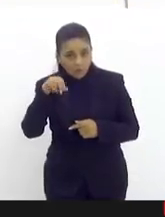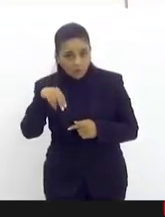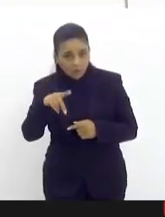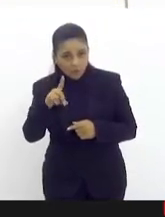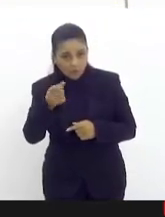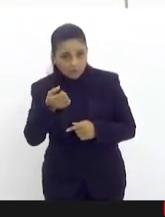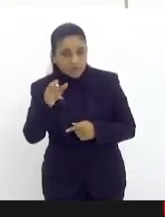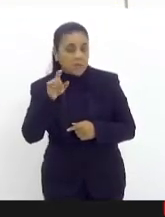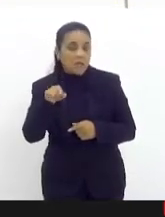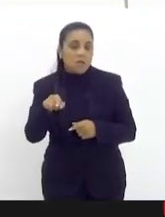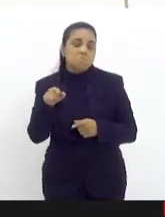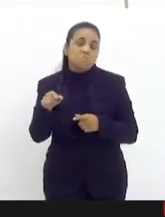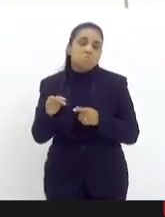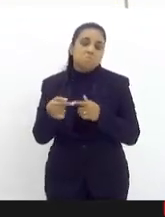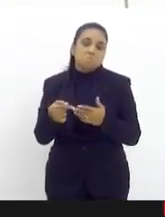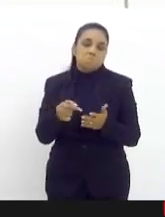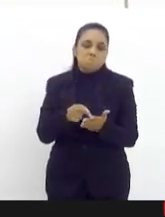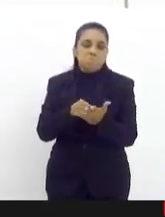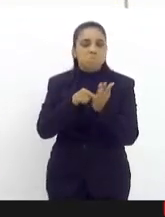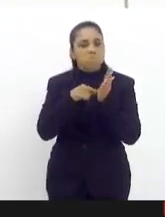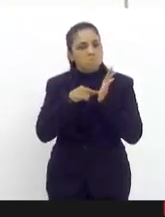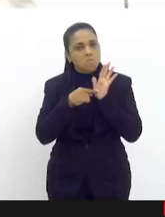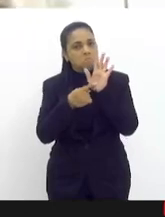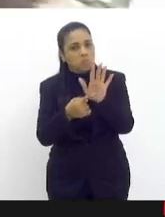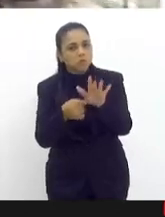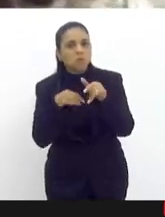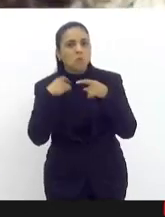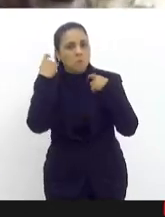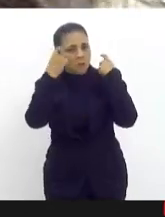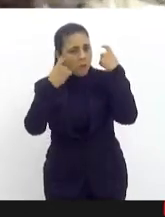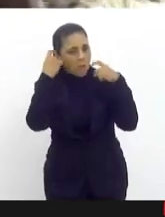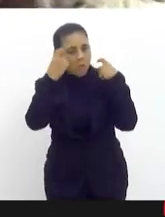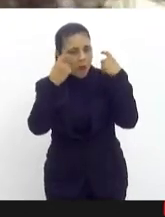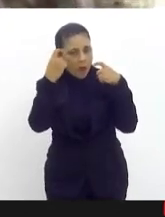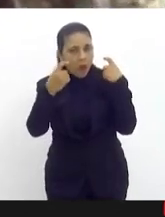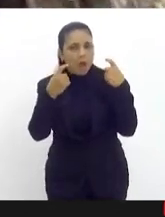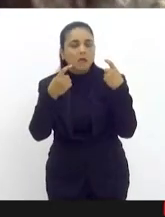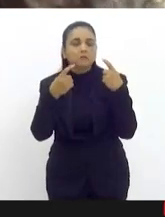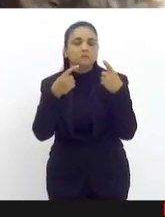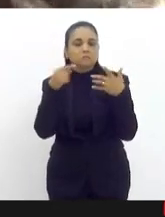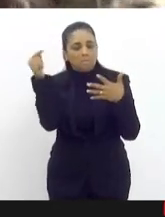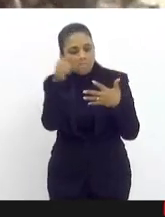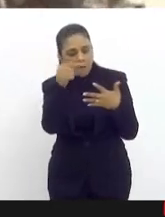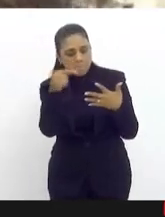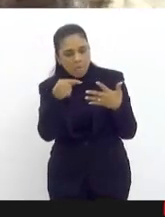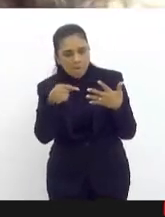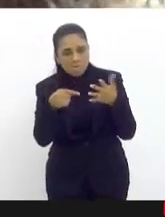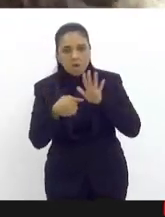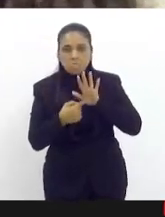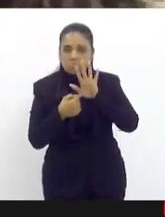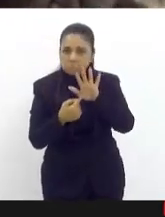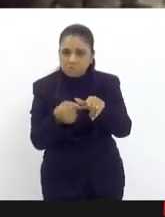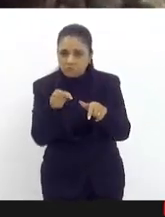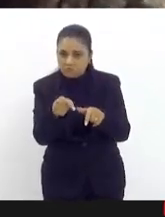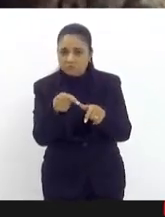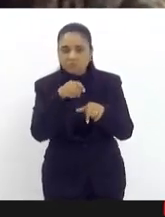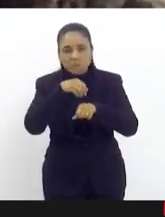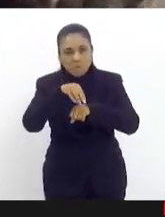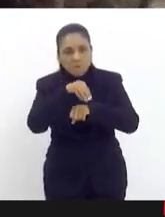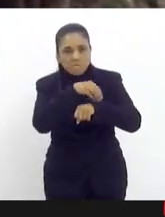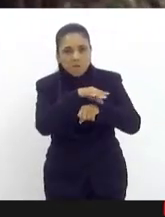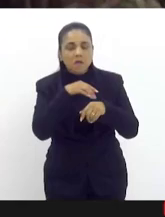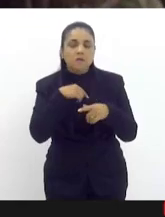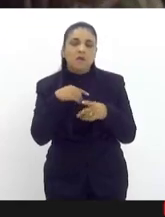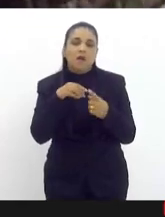genuinamente preocupado com todos esses apontamentos que trouxemos, mas ainda assim avaliamos que a indicação do governador